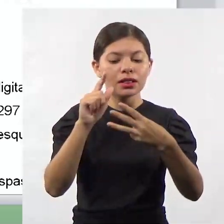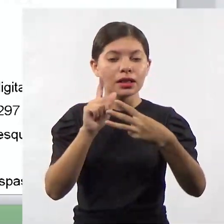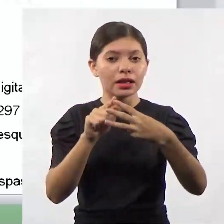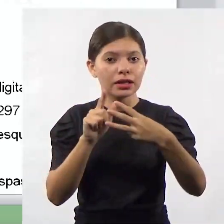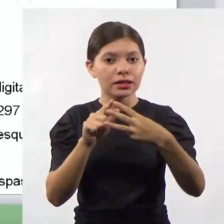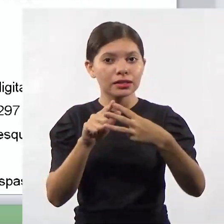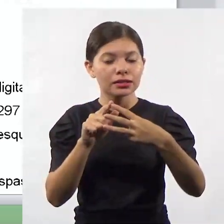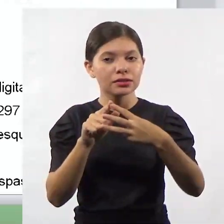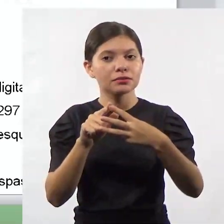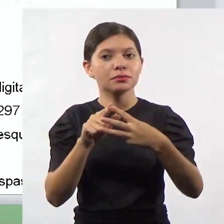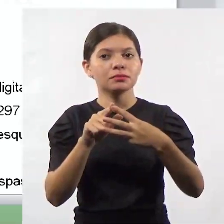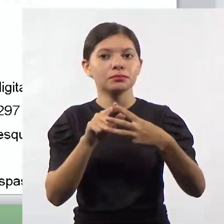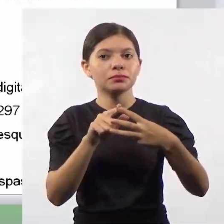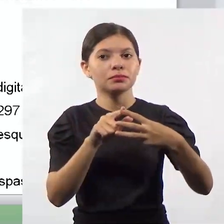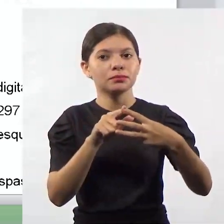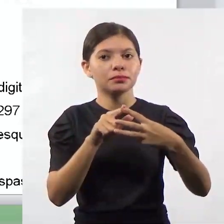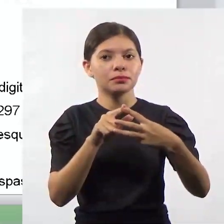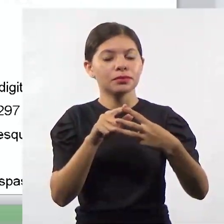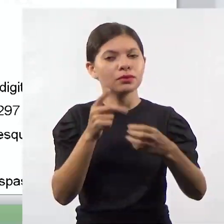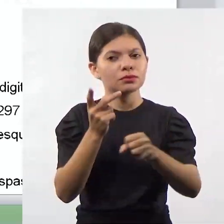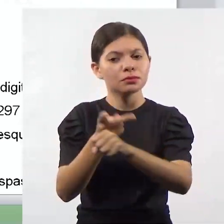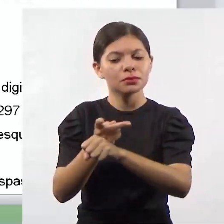Exploratória ou